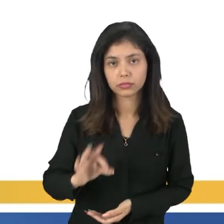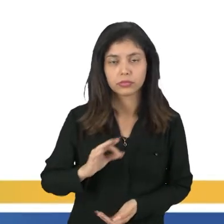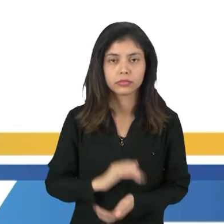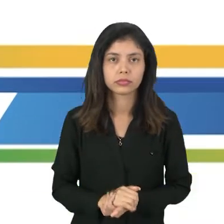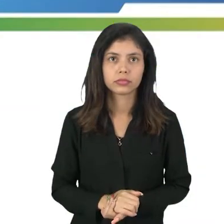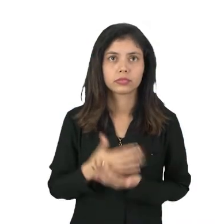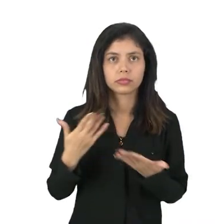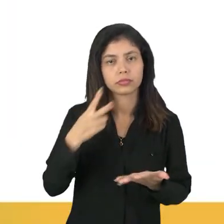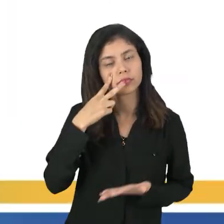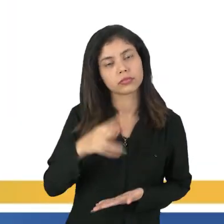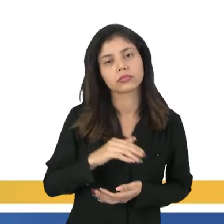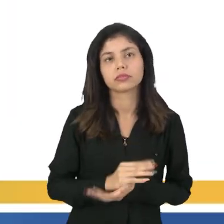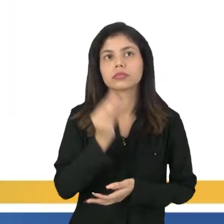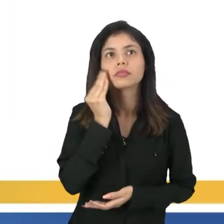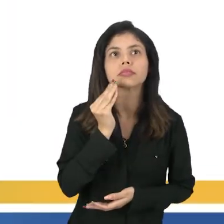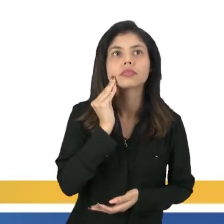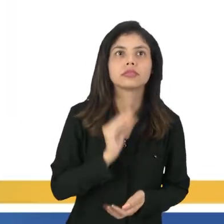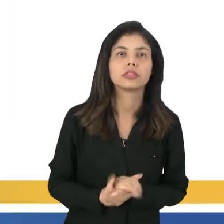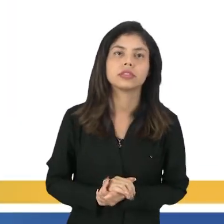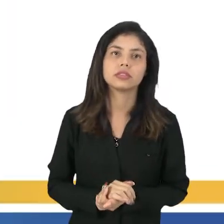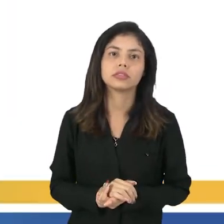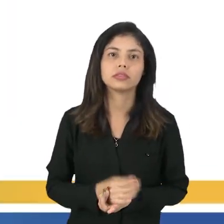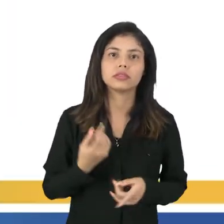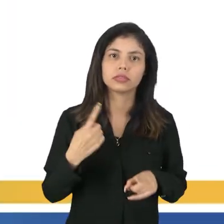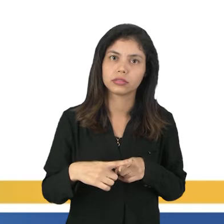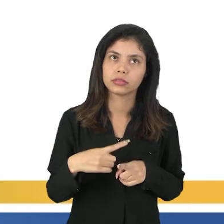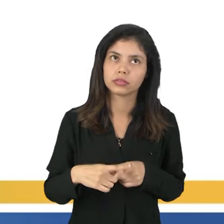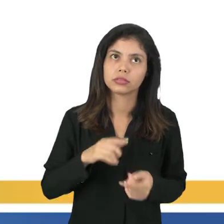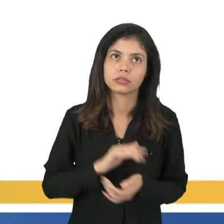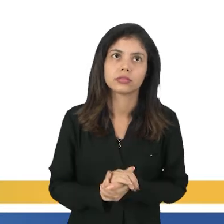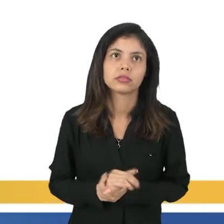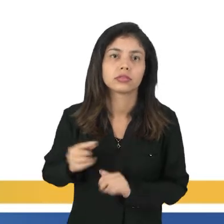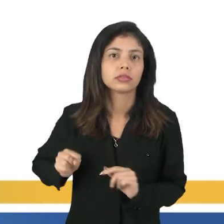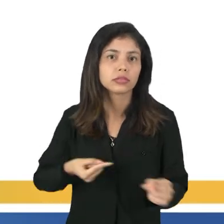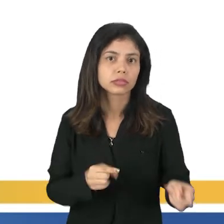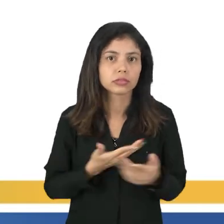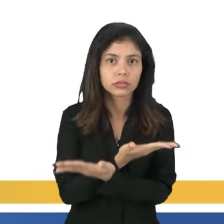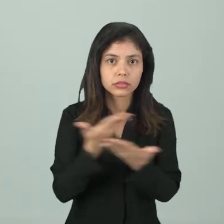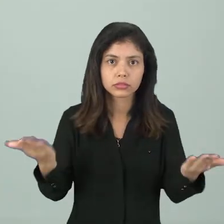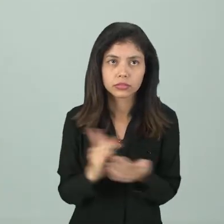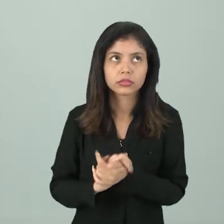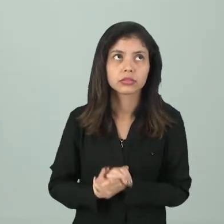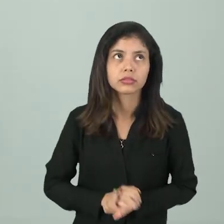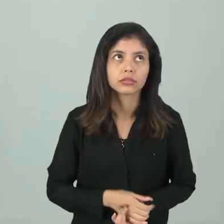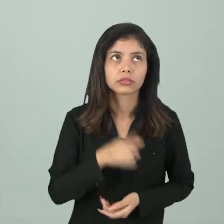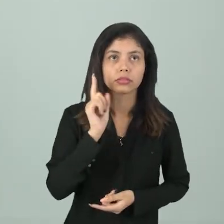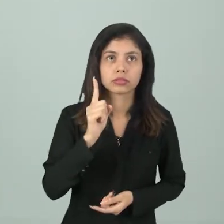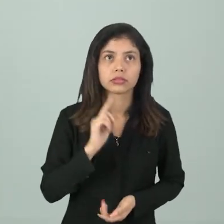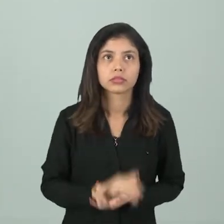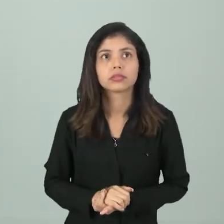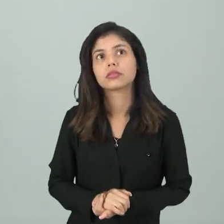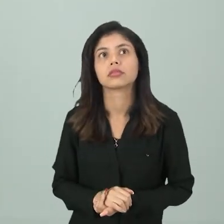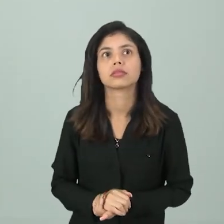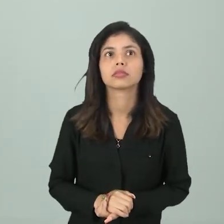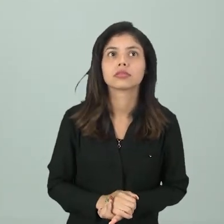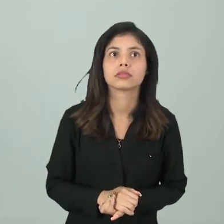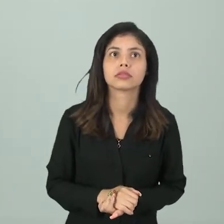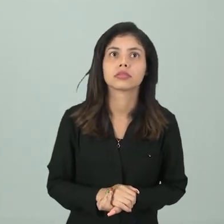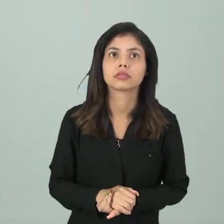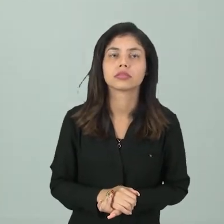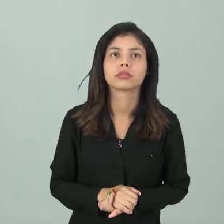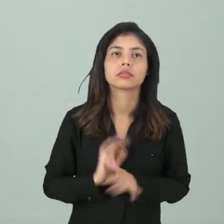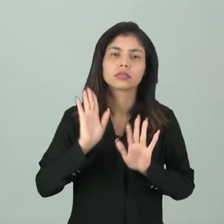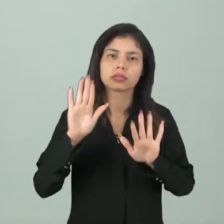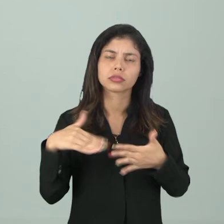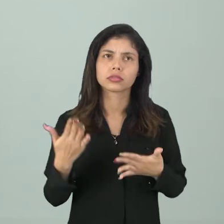Ok? Então, a gente vai tentar fazer mais exemplos para você entender. E agora eu faço um desafio para você, que é o nosso desafio número 1. Eu quero saber de vocês o